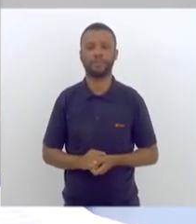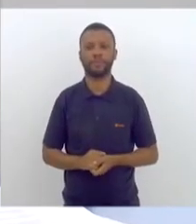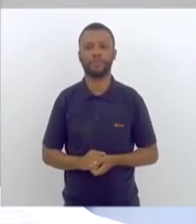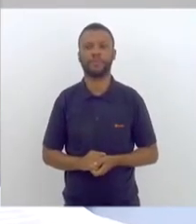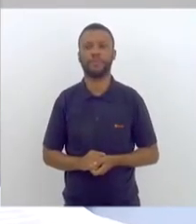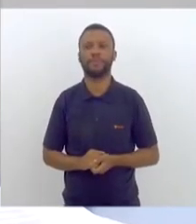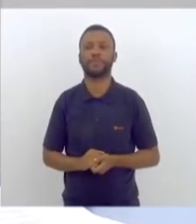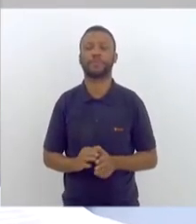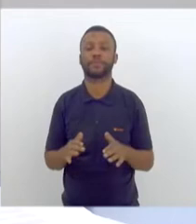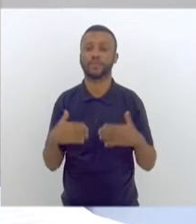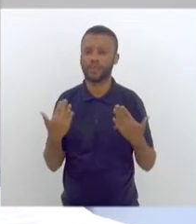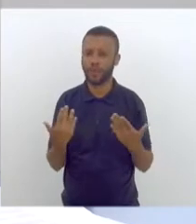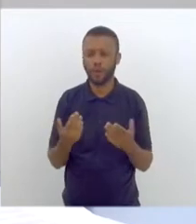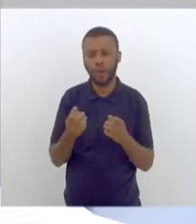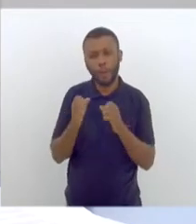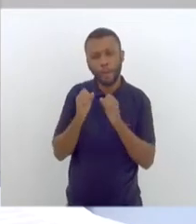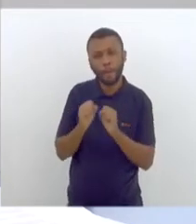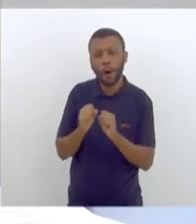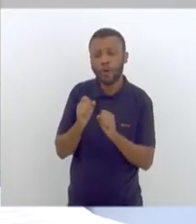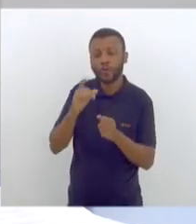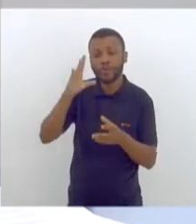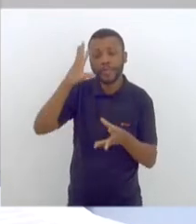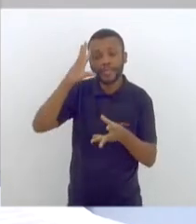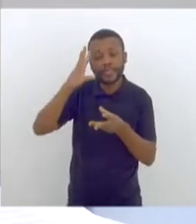então eu posso entender